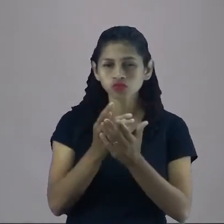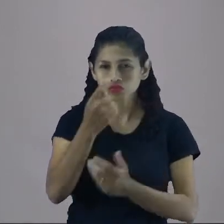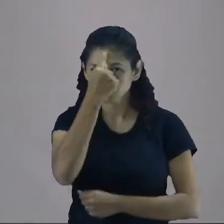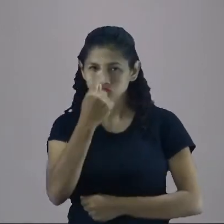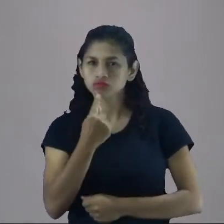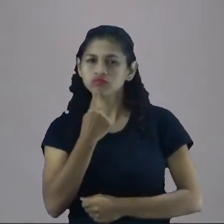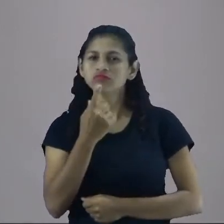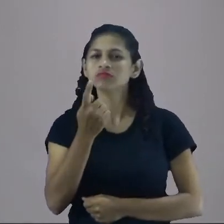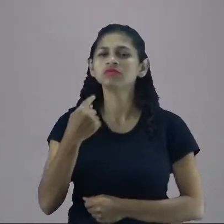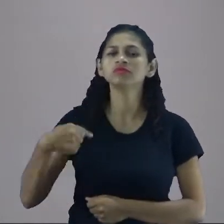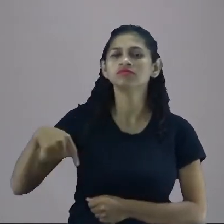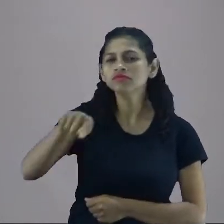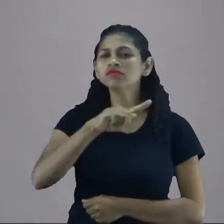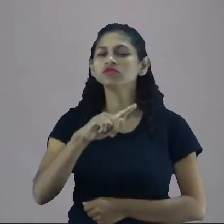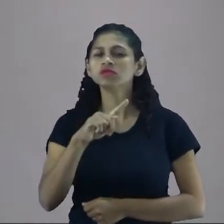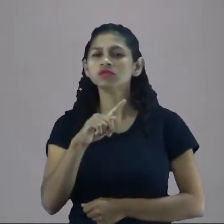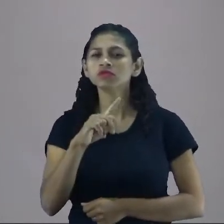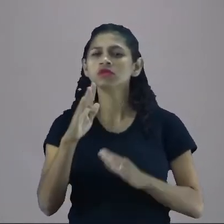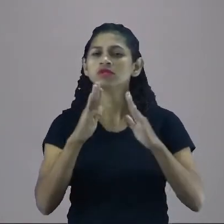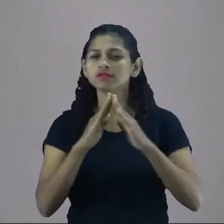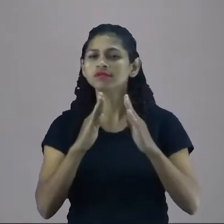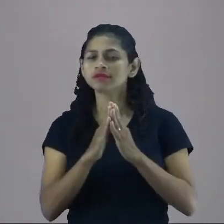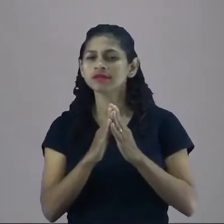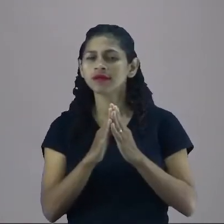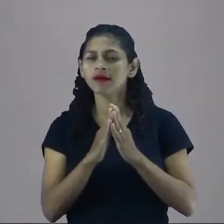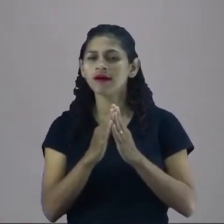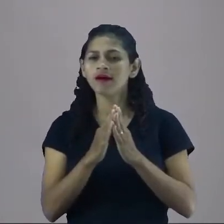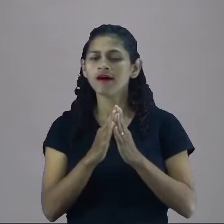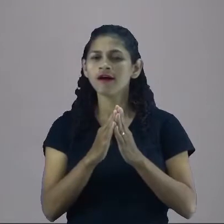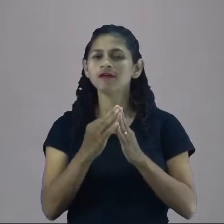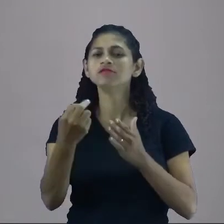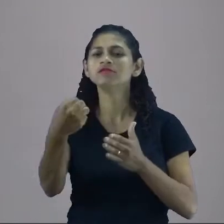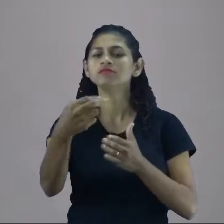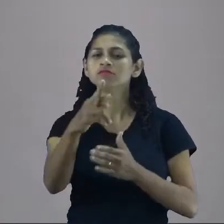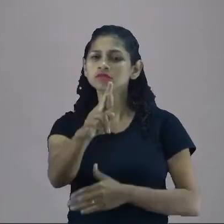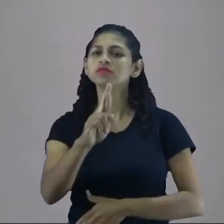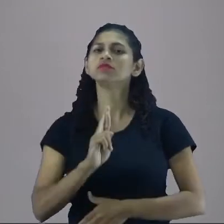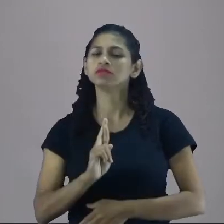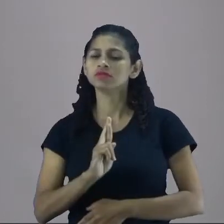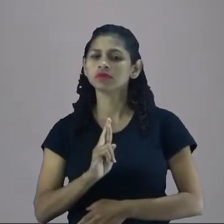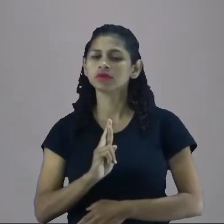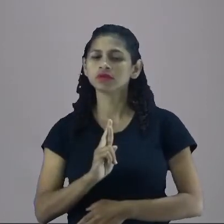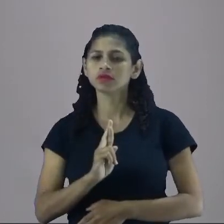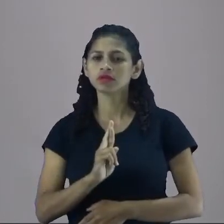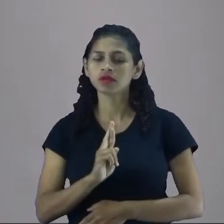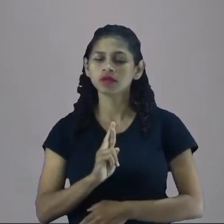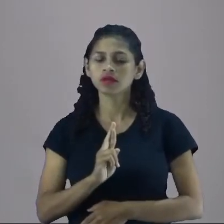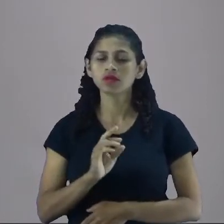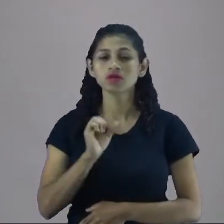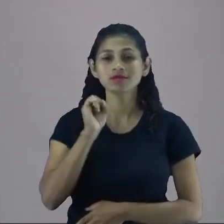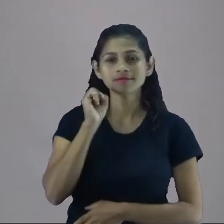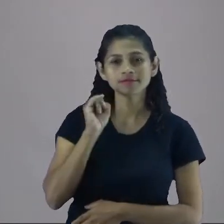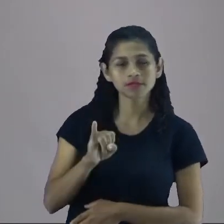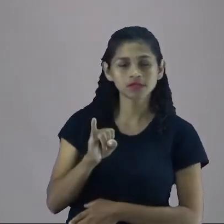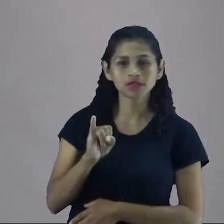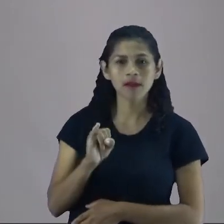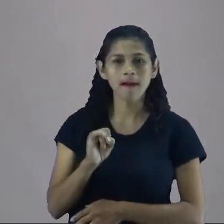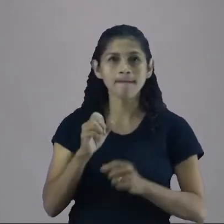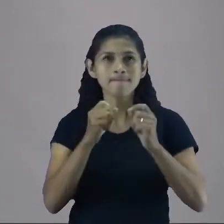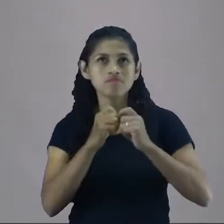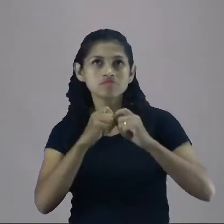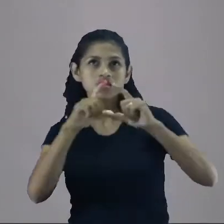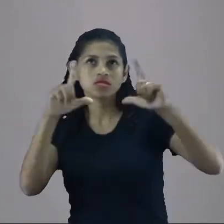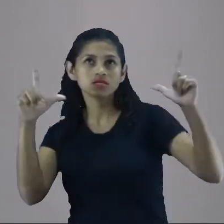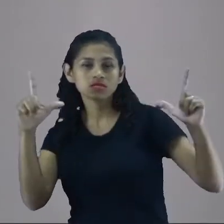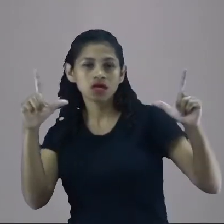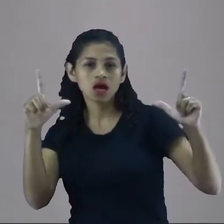e vocês vão aí de casa me dizer se essa paisagem que eu vou mostrar se trata de paisagem natural ou se trata